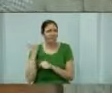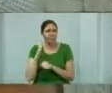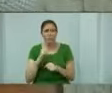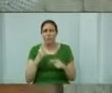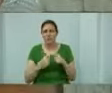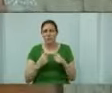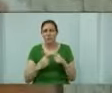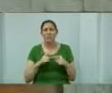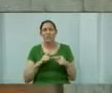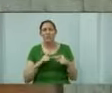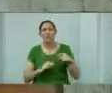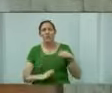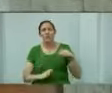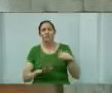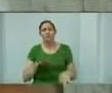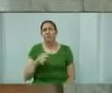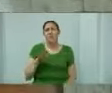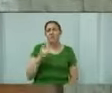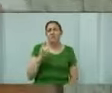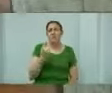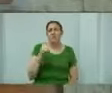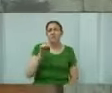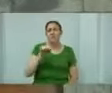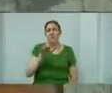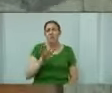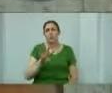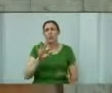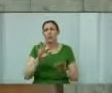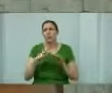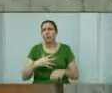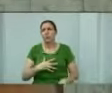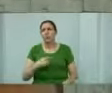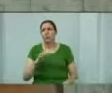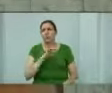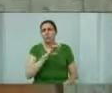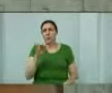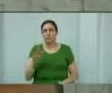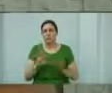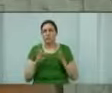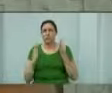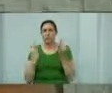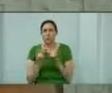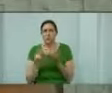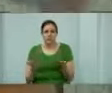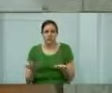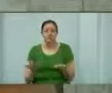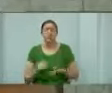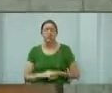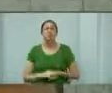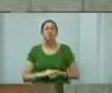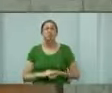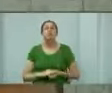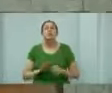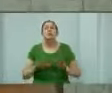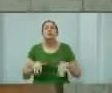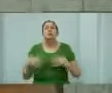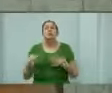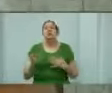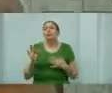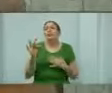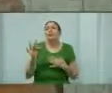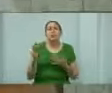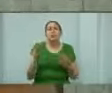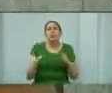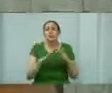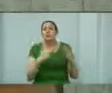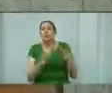média de 1,4 filhos por família agora, que já era 3 lá na década de 80, agora é 1,4. Então, vai chegar ali na frente que